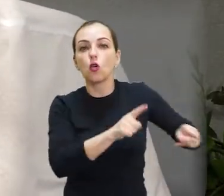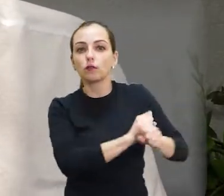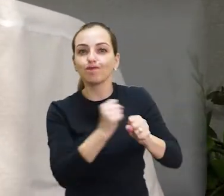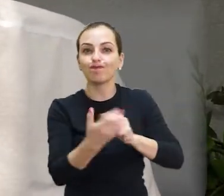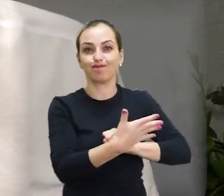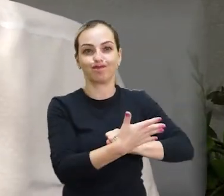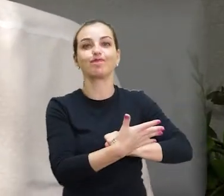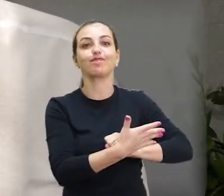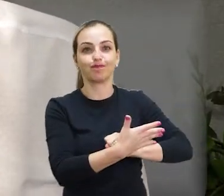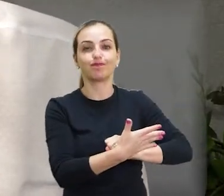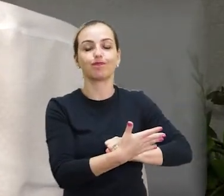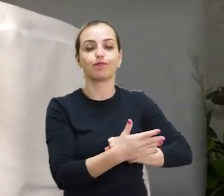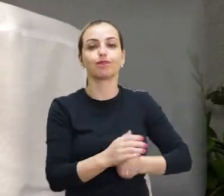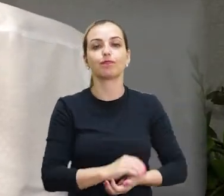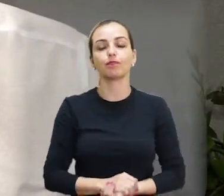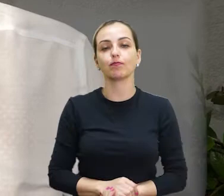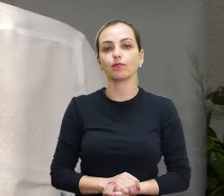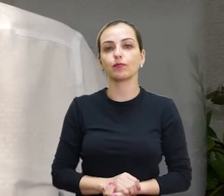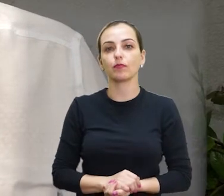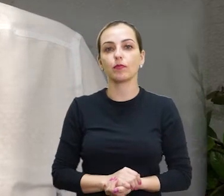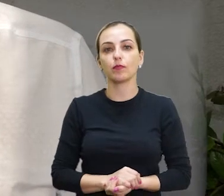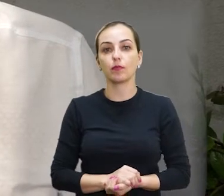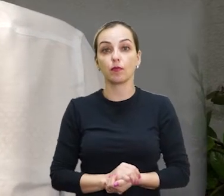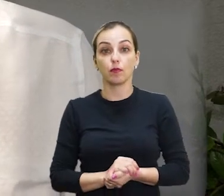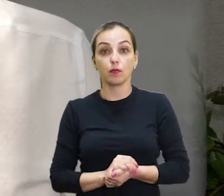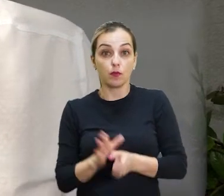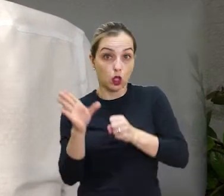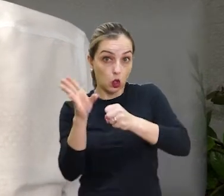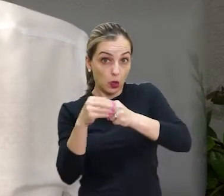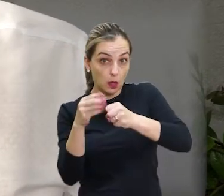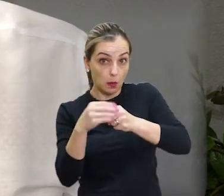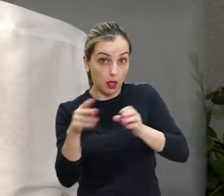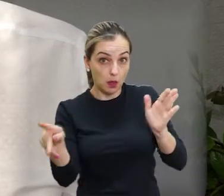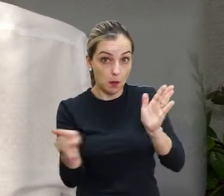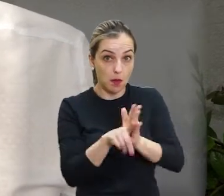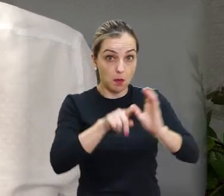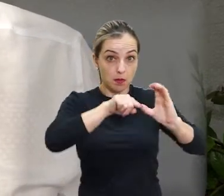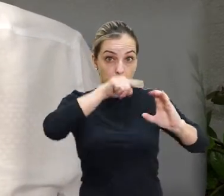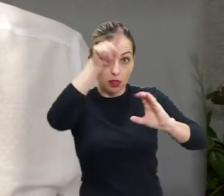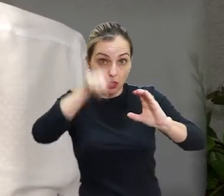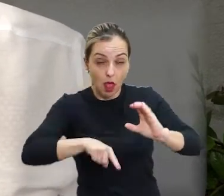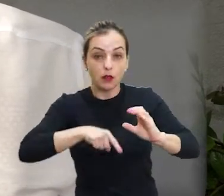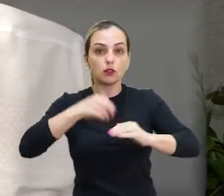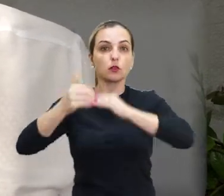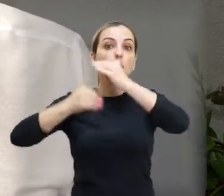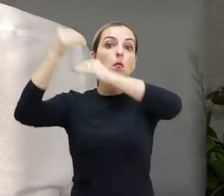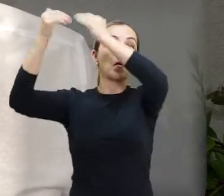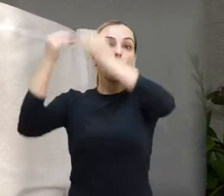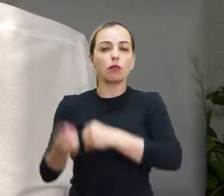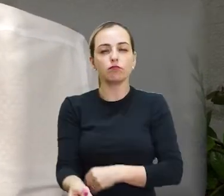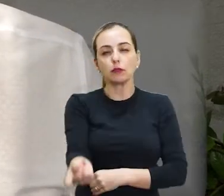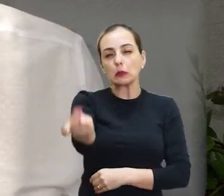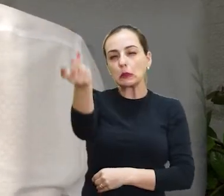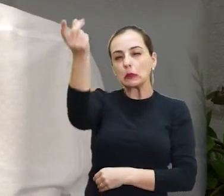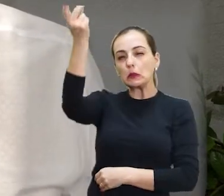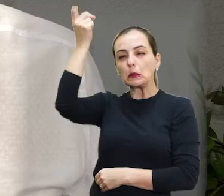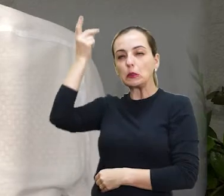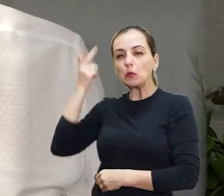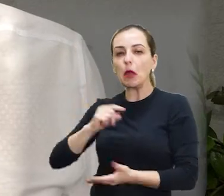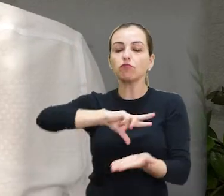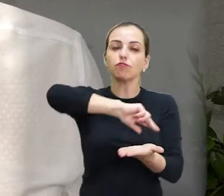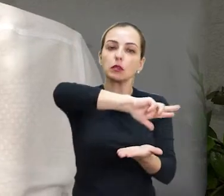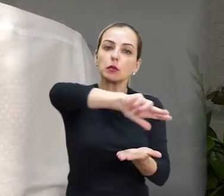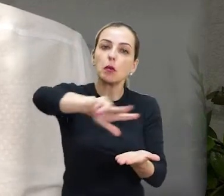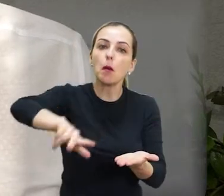salvar vidas e enfrentar o novo coronavírus. Entre tanto conhecimento científico construído ao longo da história da